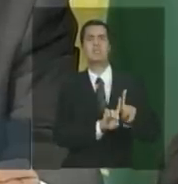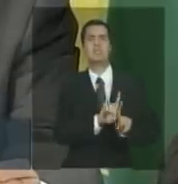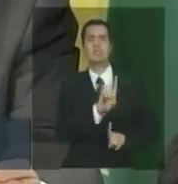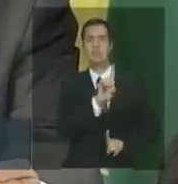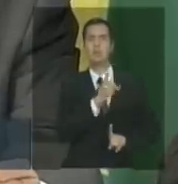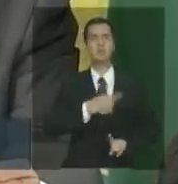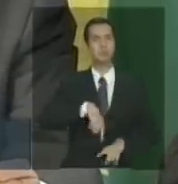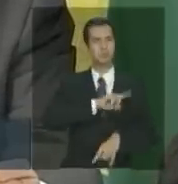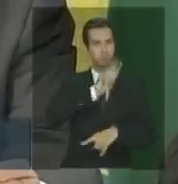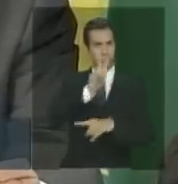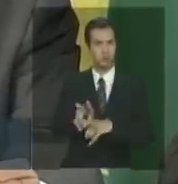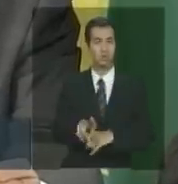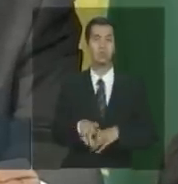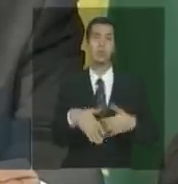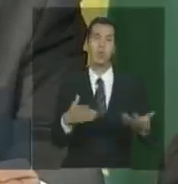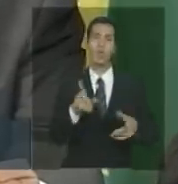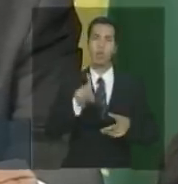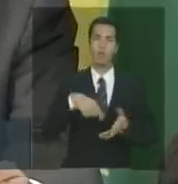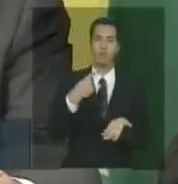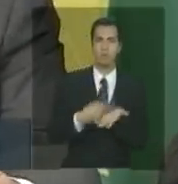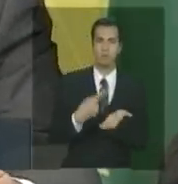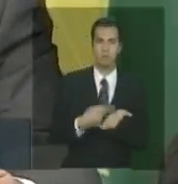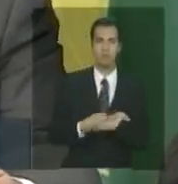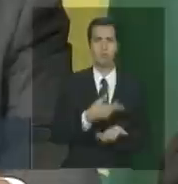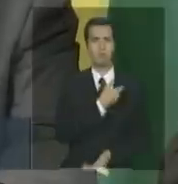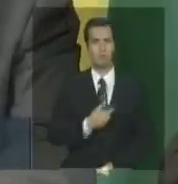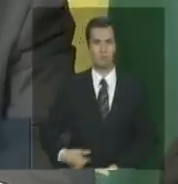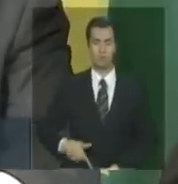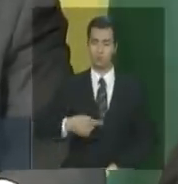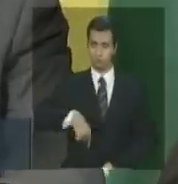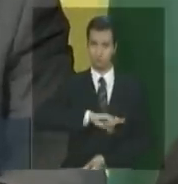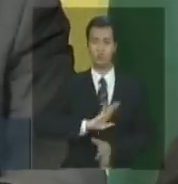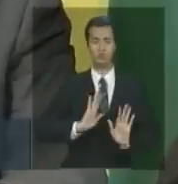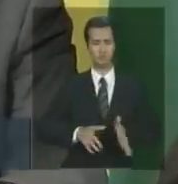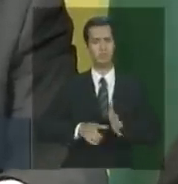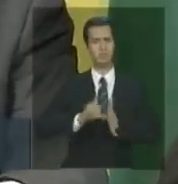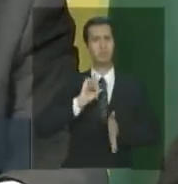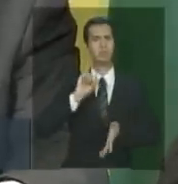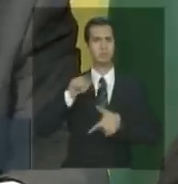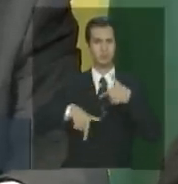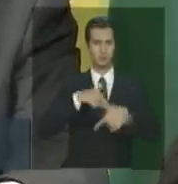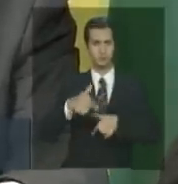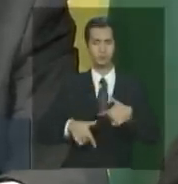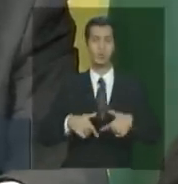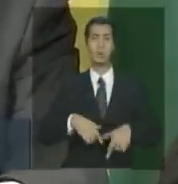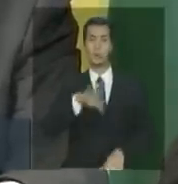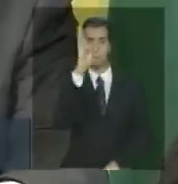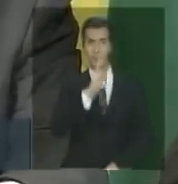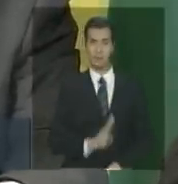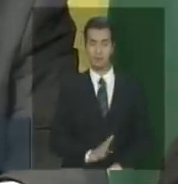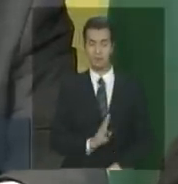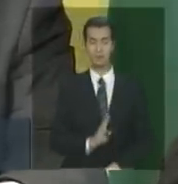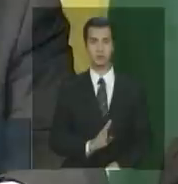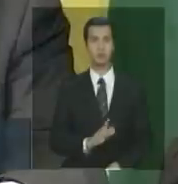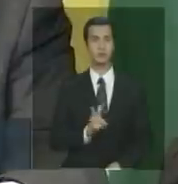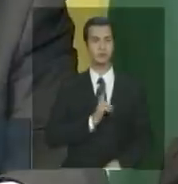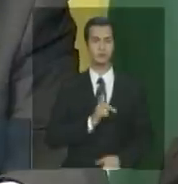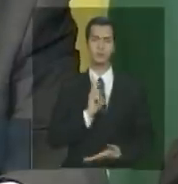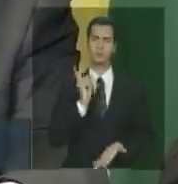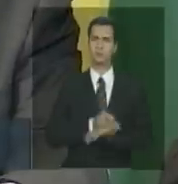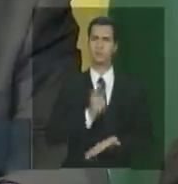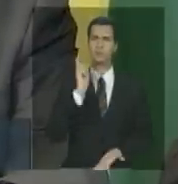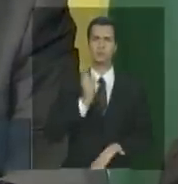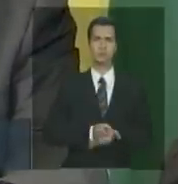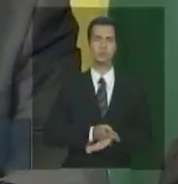certo? Então, isso é um compromisso do governo. Já temos feito isso. O Brasil é um dos países que mais pratica medidas